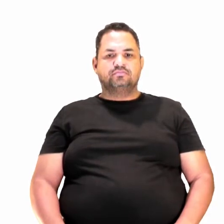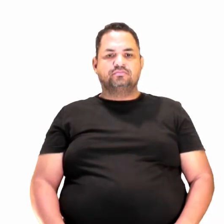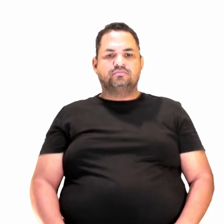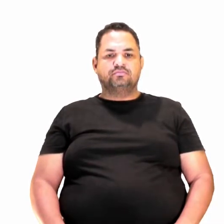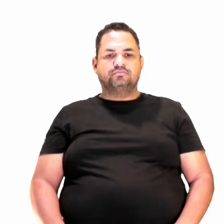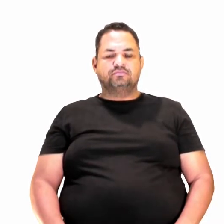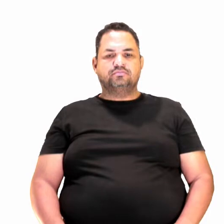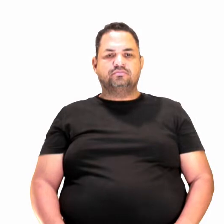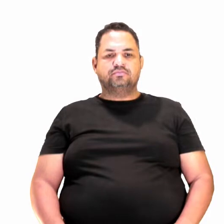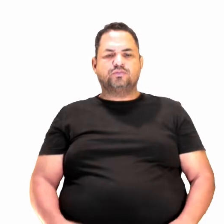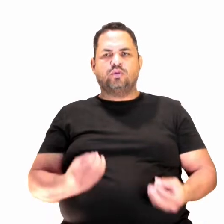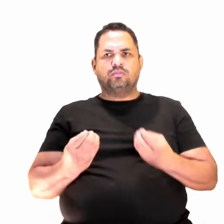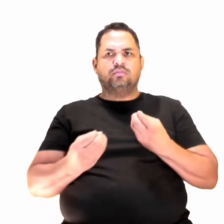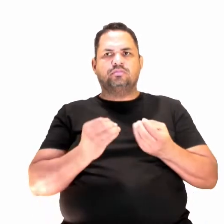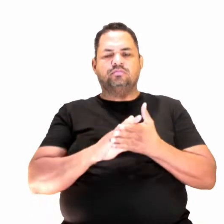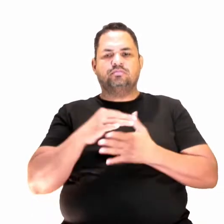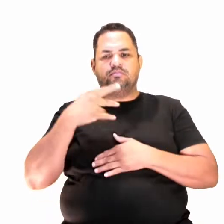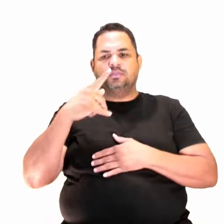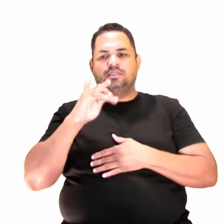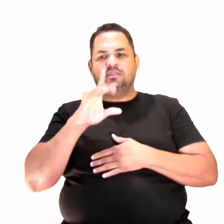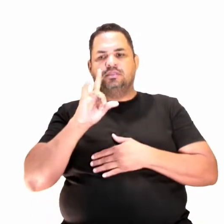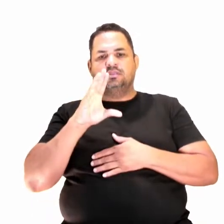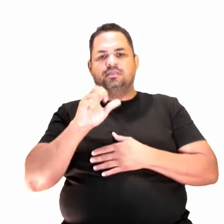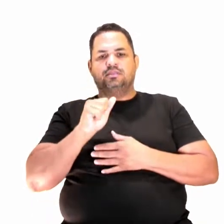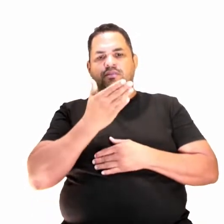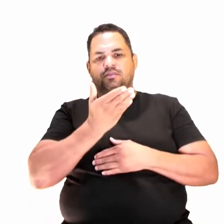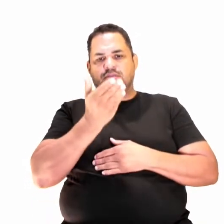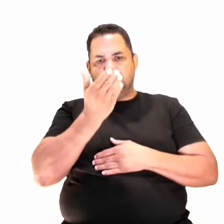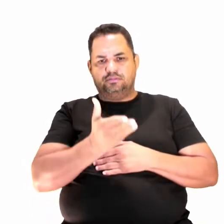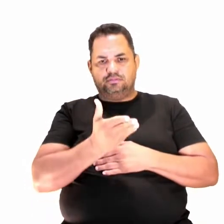ela é brunette, ou seja, que é